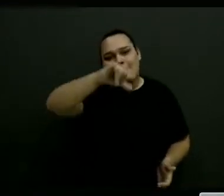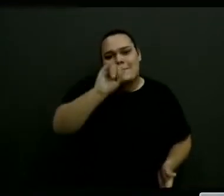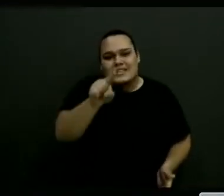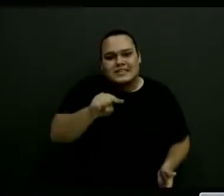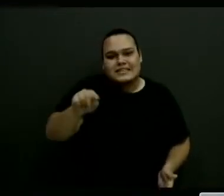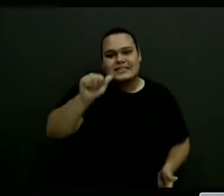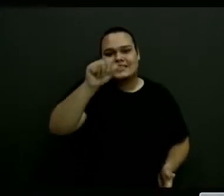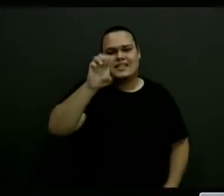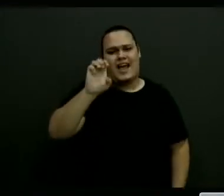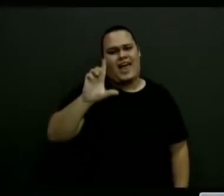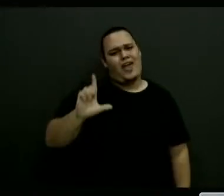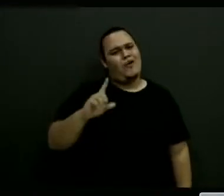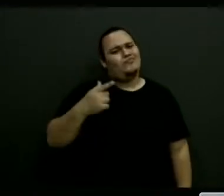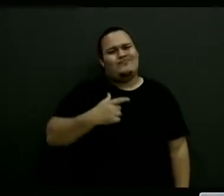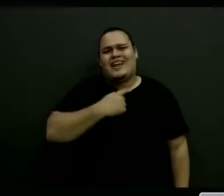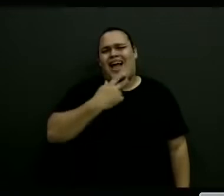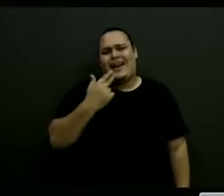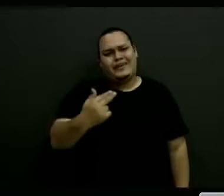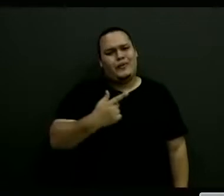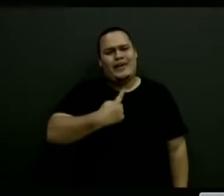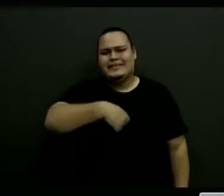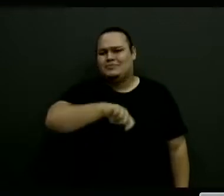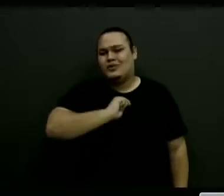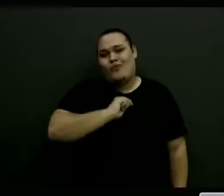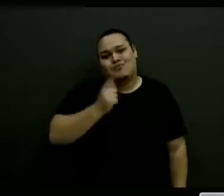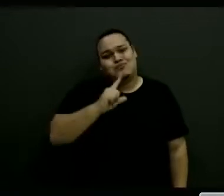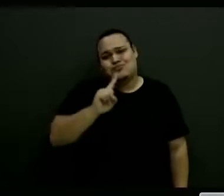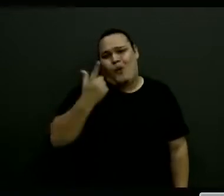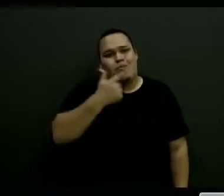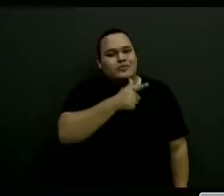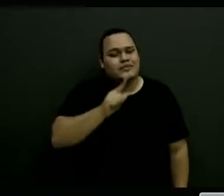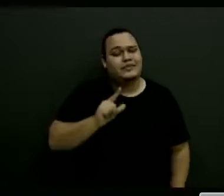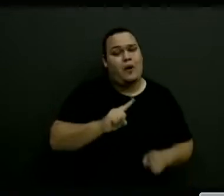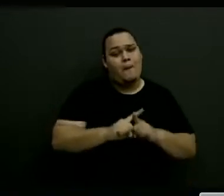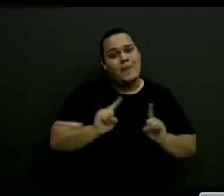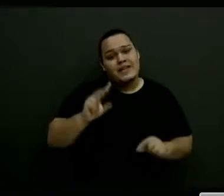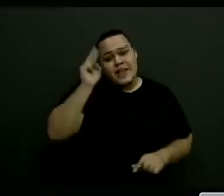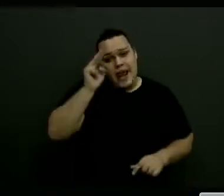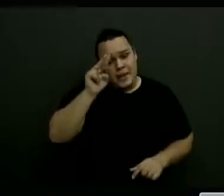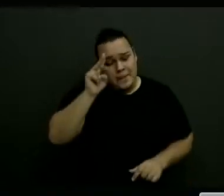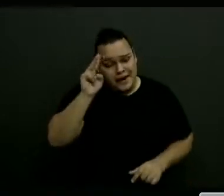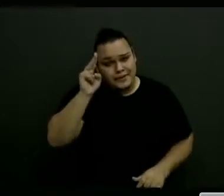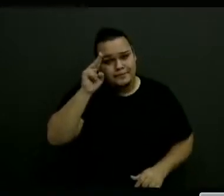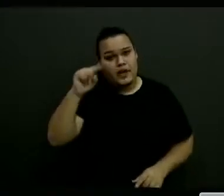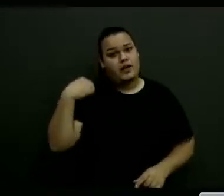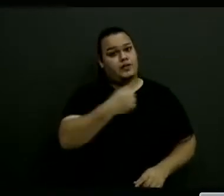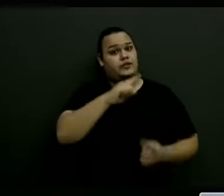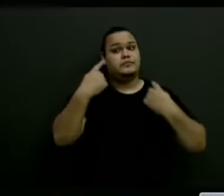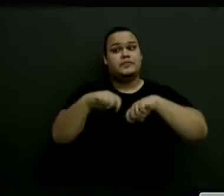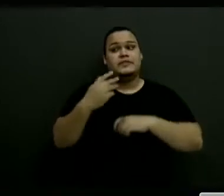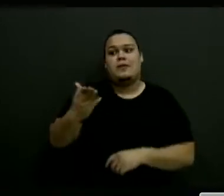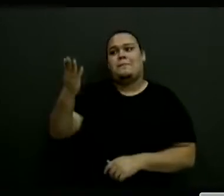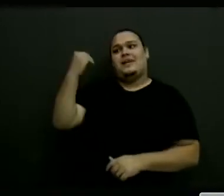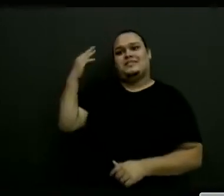falar em espanhol, mas o pastor Misael está nos lembrando aí aonde nós estamos fincados, né? Nós